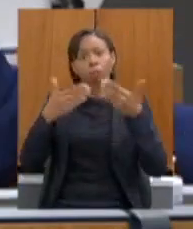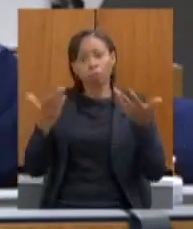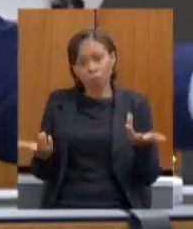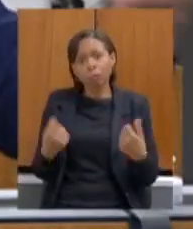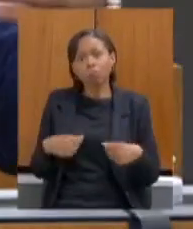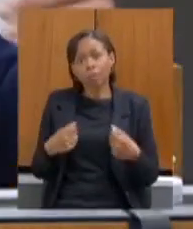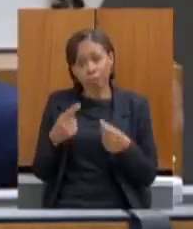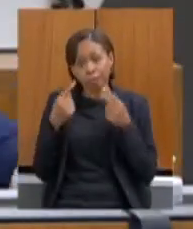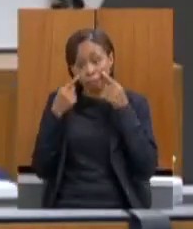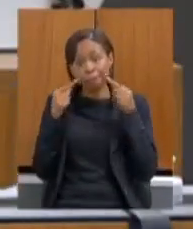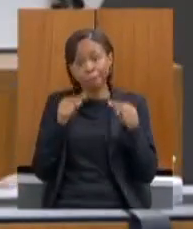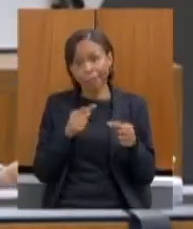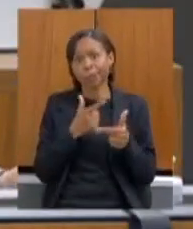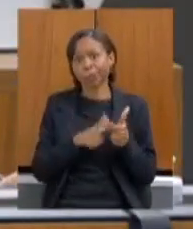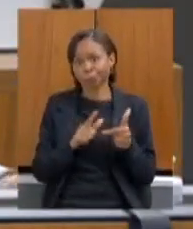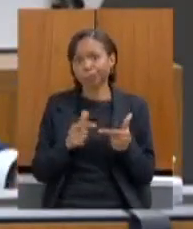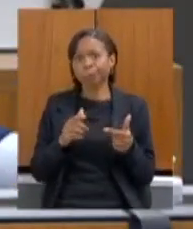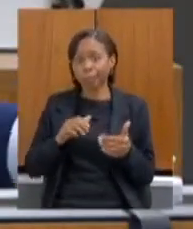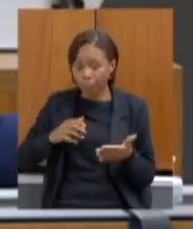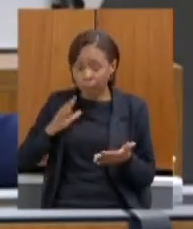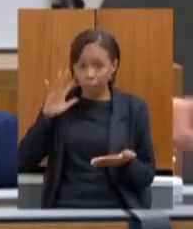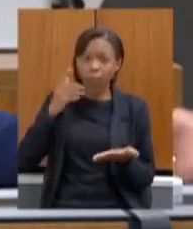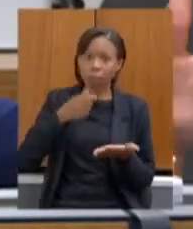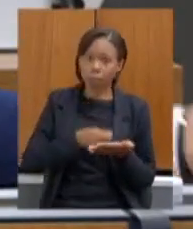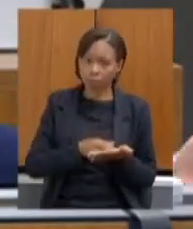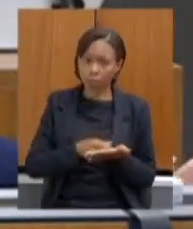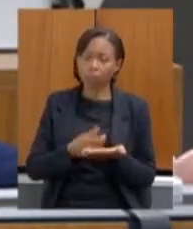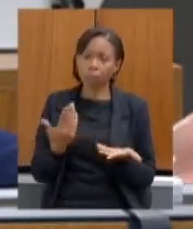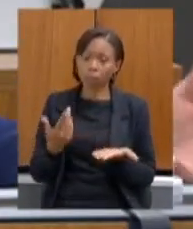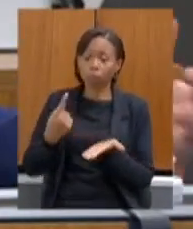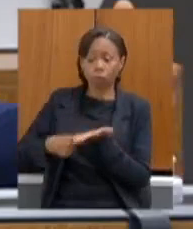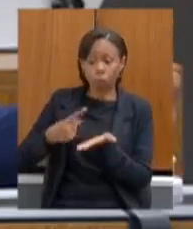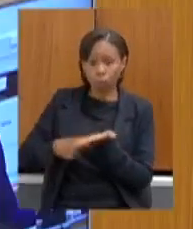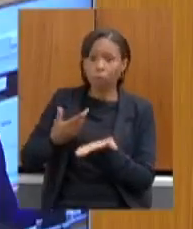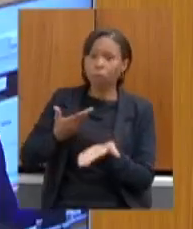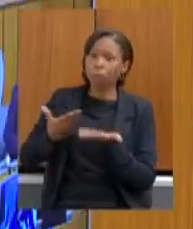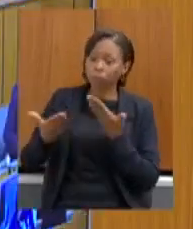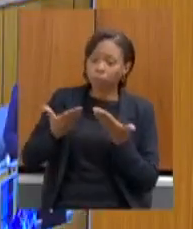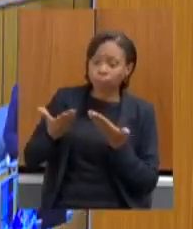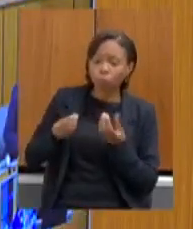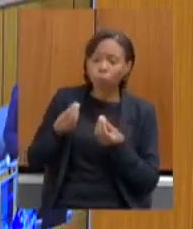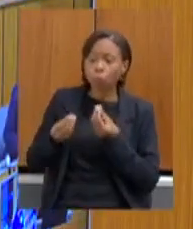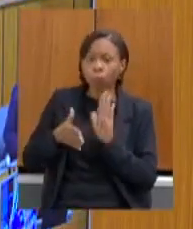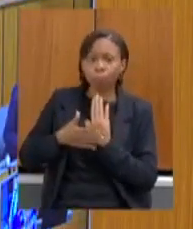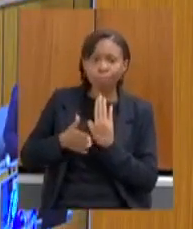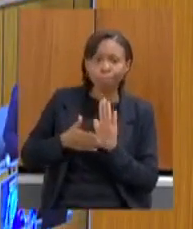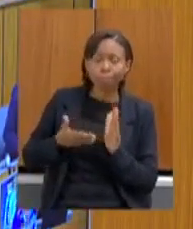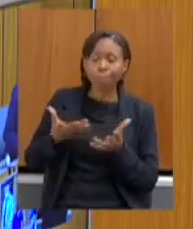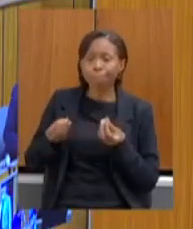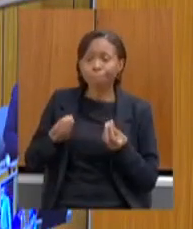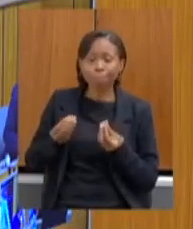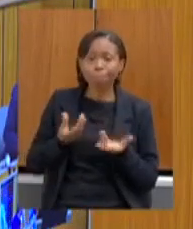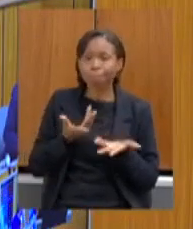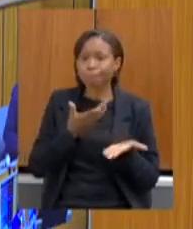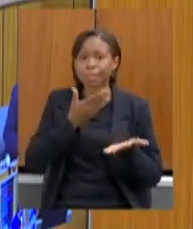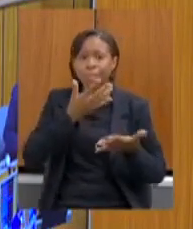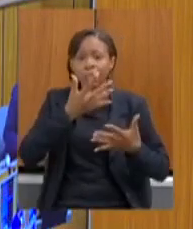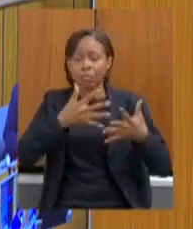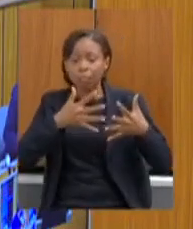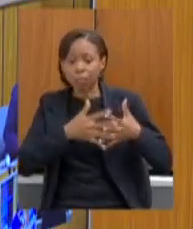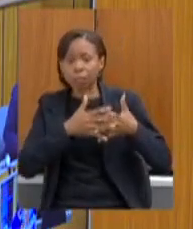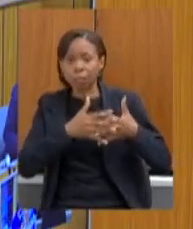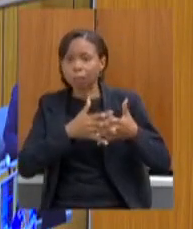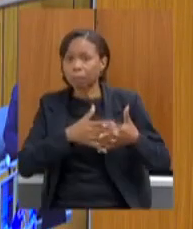com o apoio do senhor e com todos os deputados aqui na Assembleia Legislativa para discutirmos propostas e soluções que, de uma vez por todas, tirem essa trava do nosso desenvolvimento